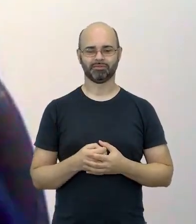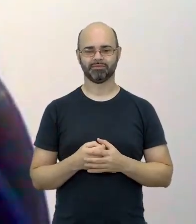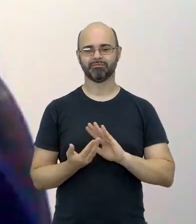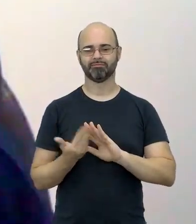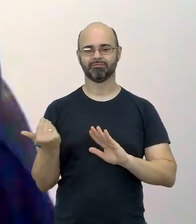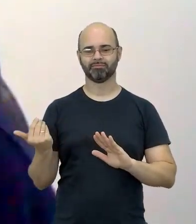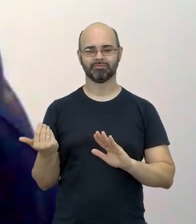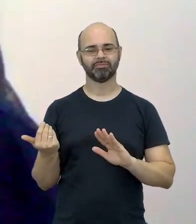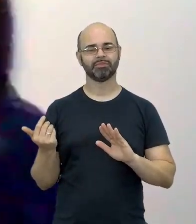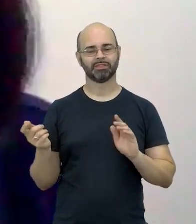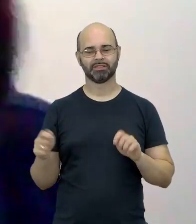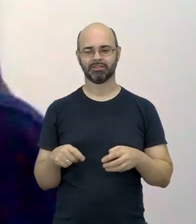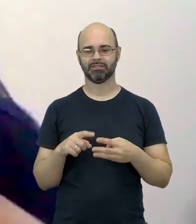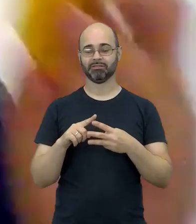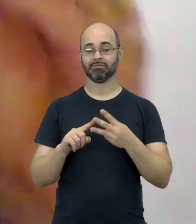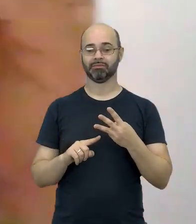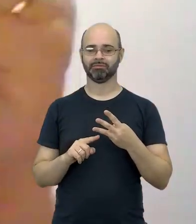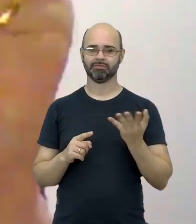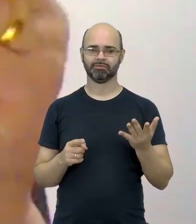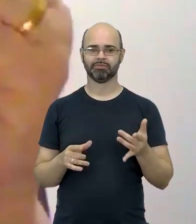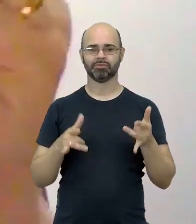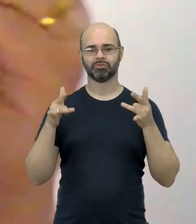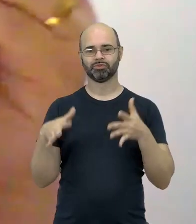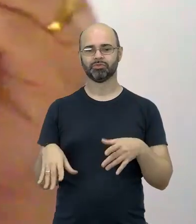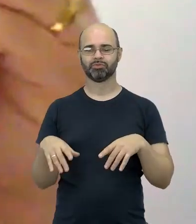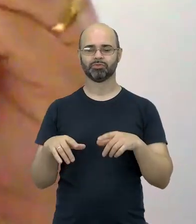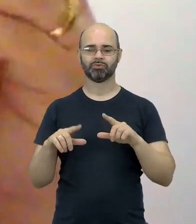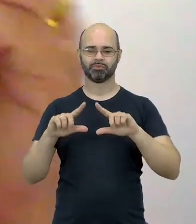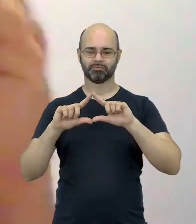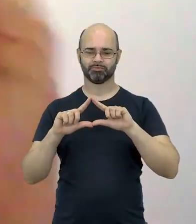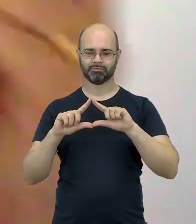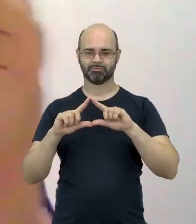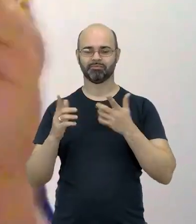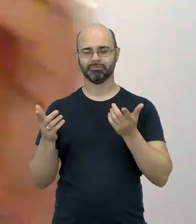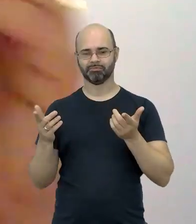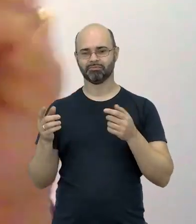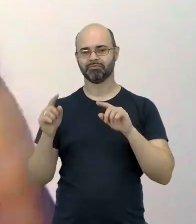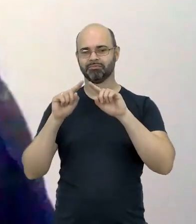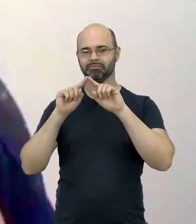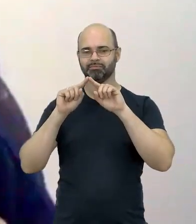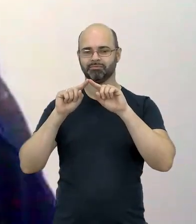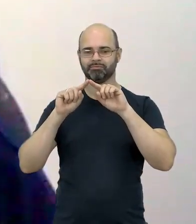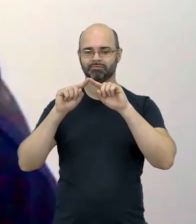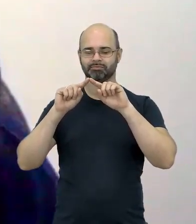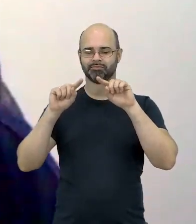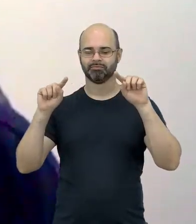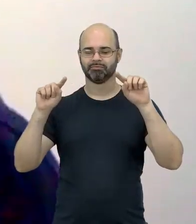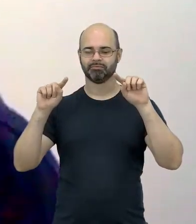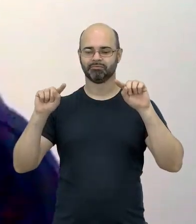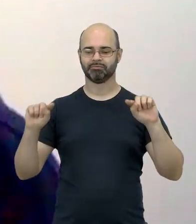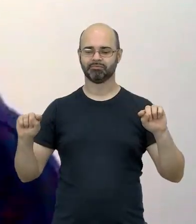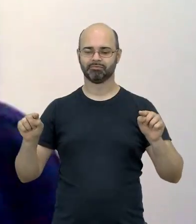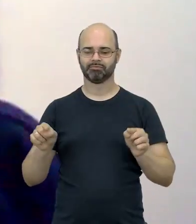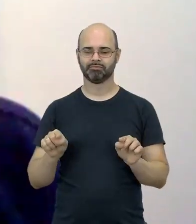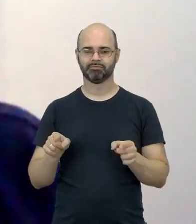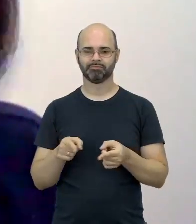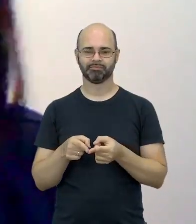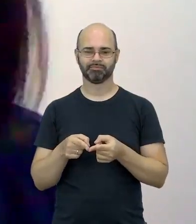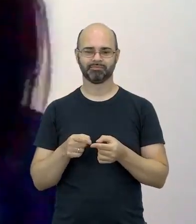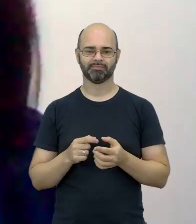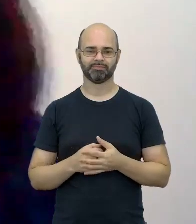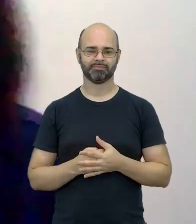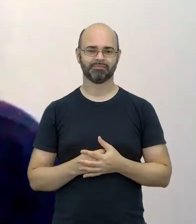losango, que também tem 4 lados. Bom, só me sobraram 2 figuras, né? Me sobraram o triângulo e o